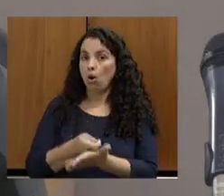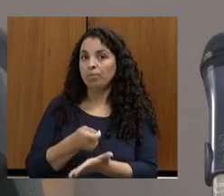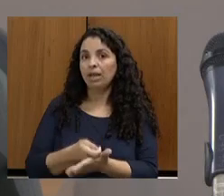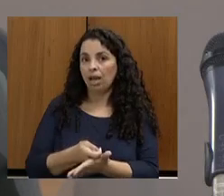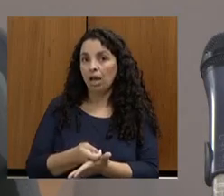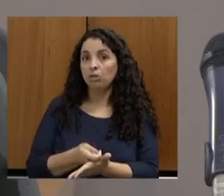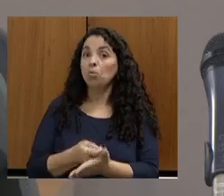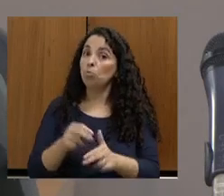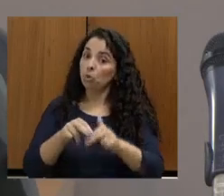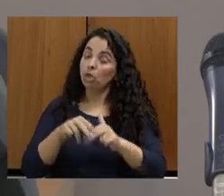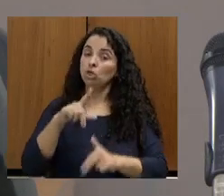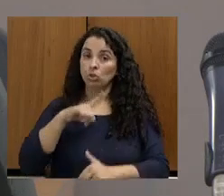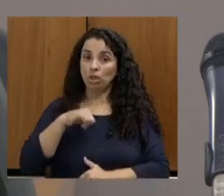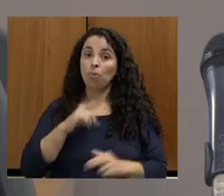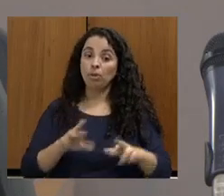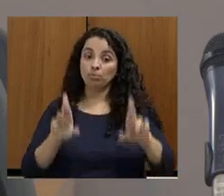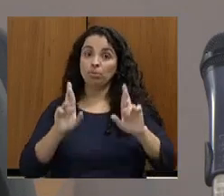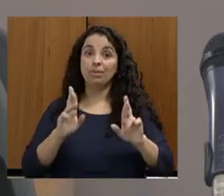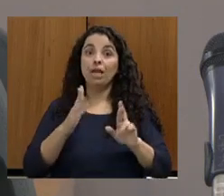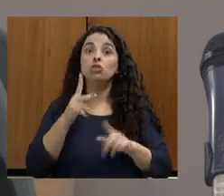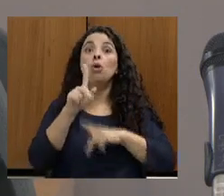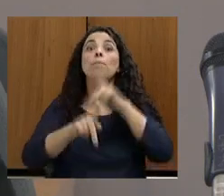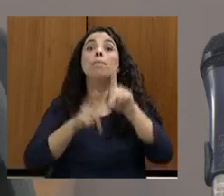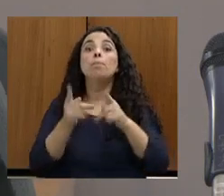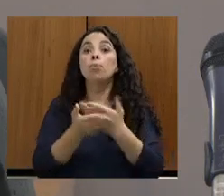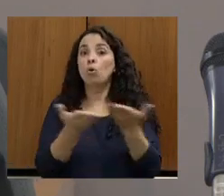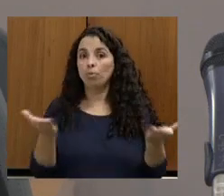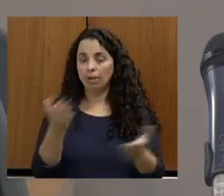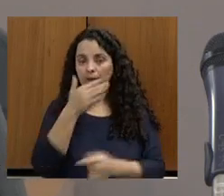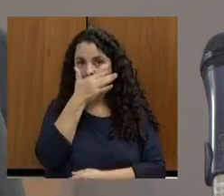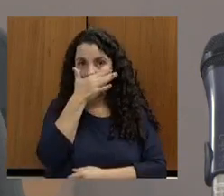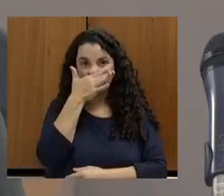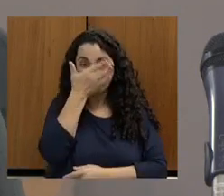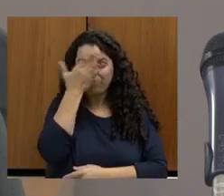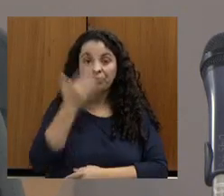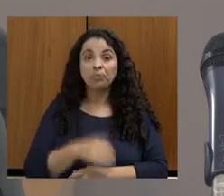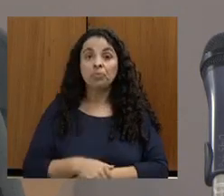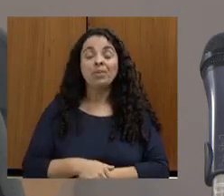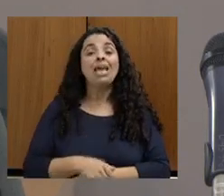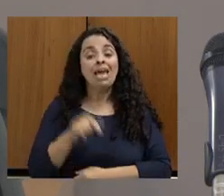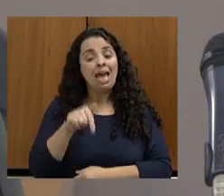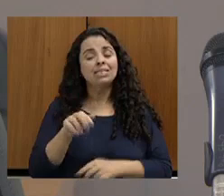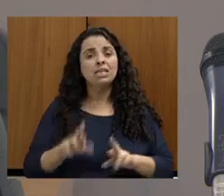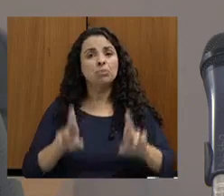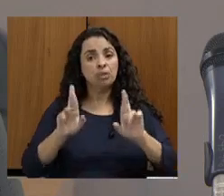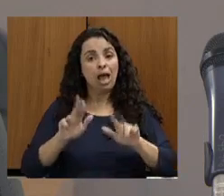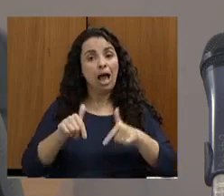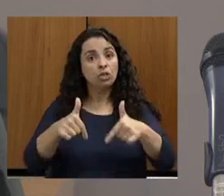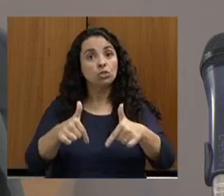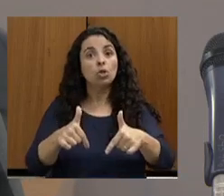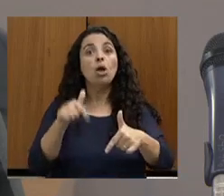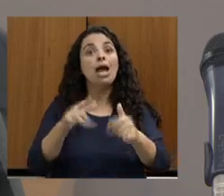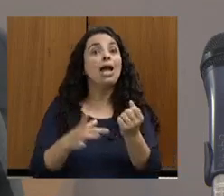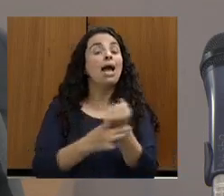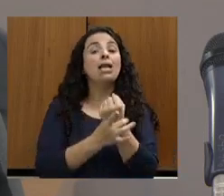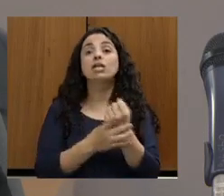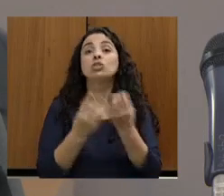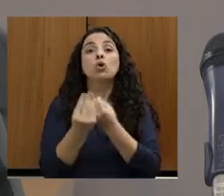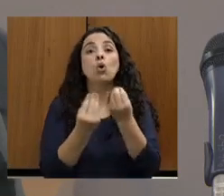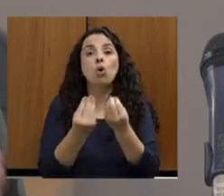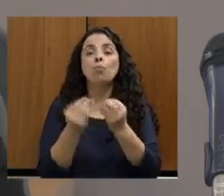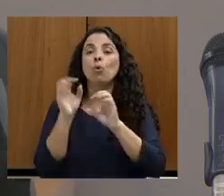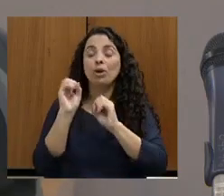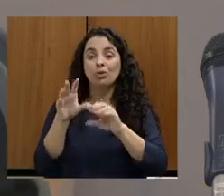pública. E a acessibilidade atitudinal, nós só vamos conseguir garantí-la com a educação em direitos humanos,